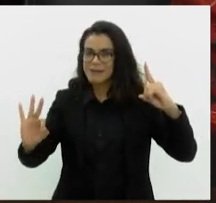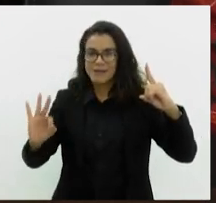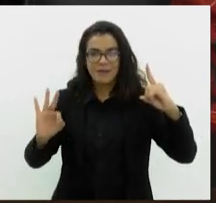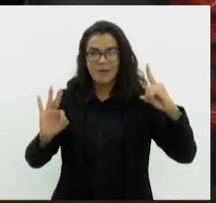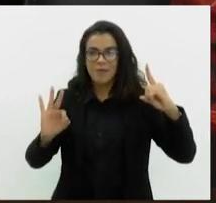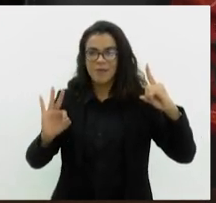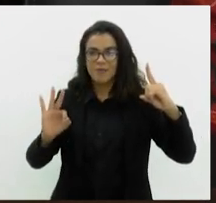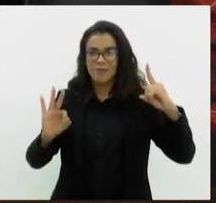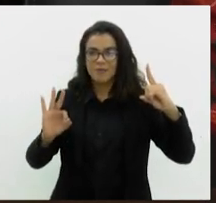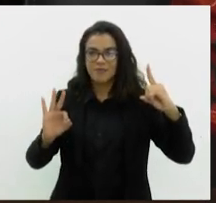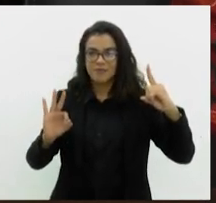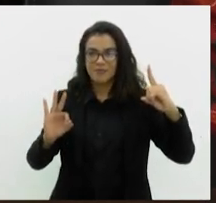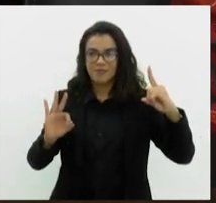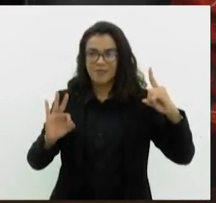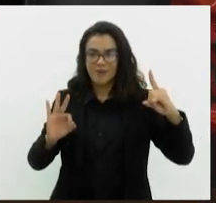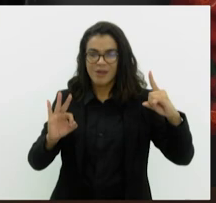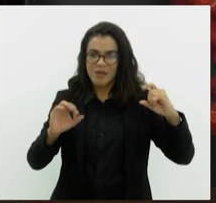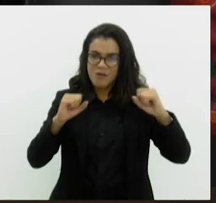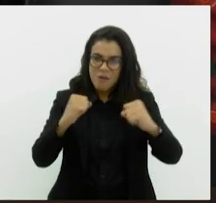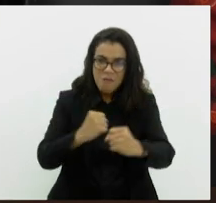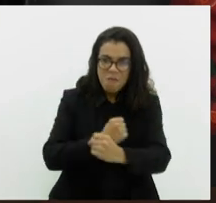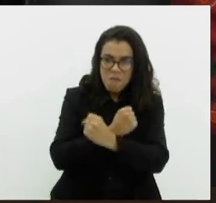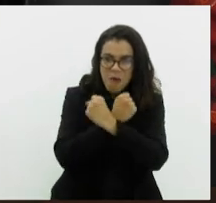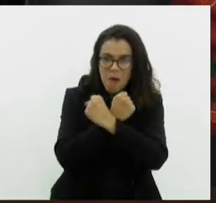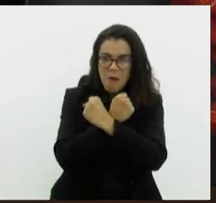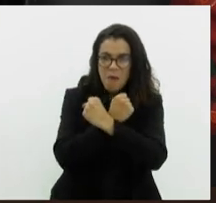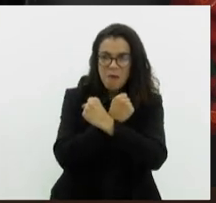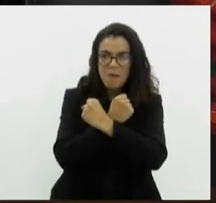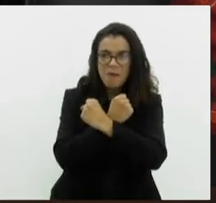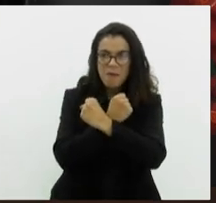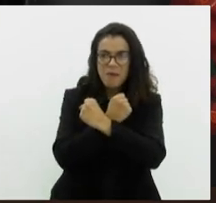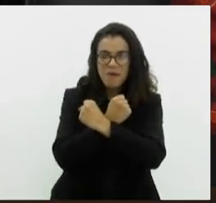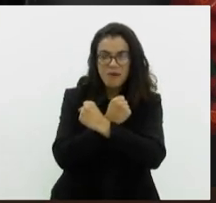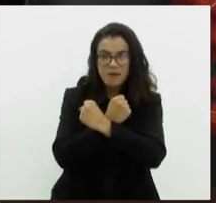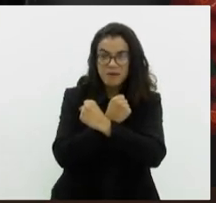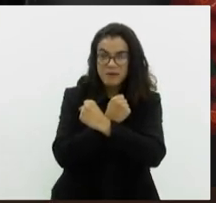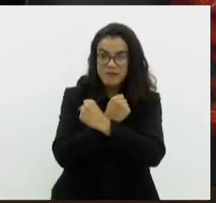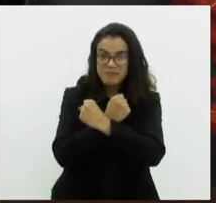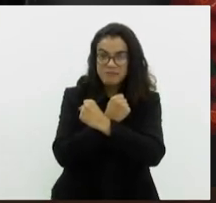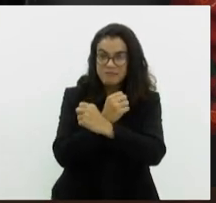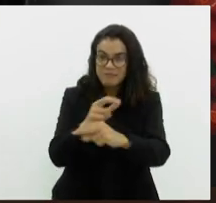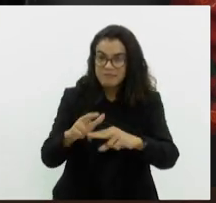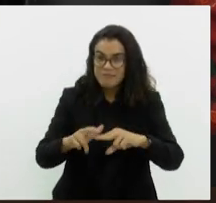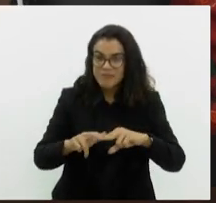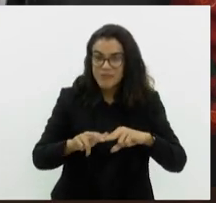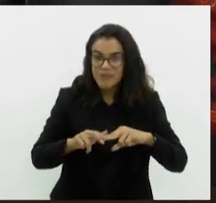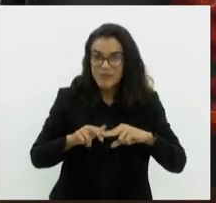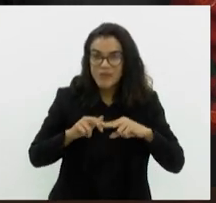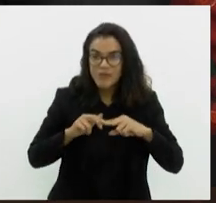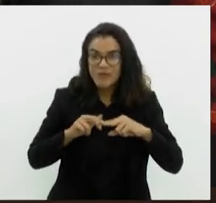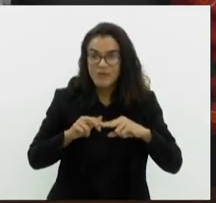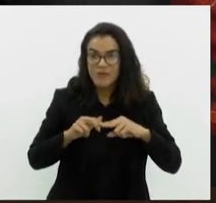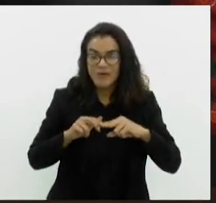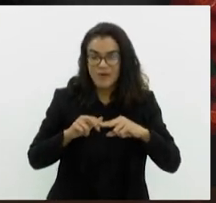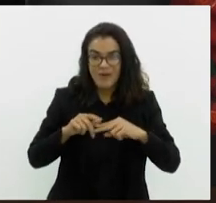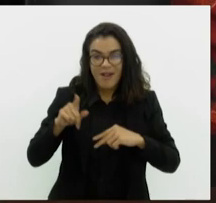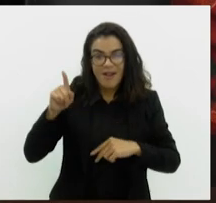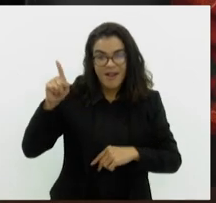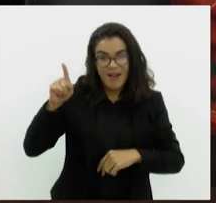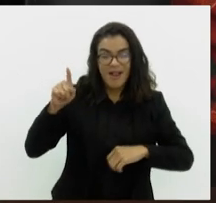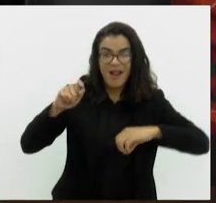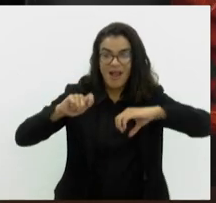ser em defesa. A não ser lá no quilombo